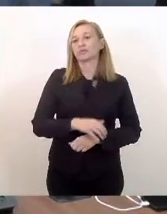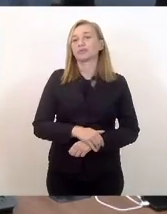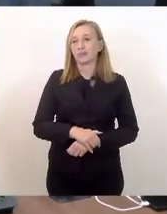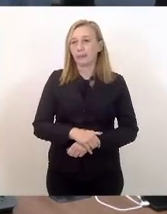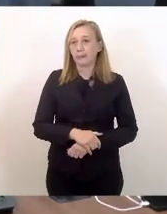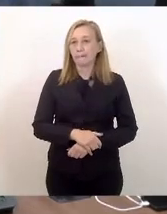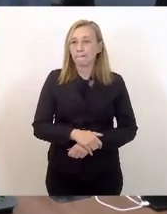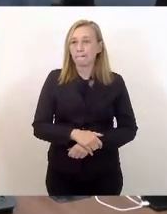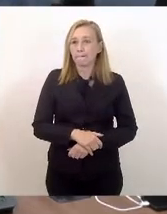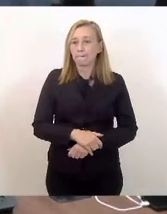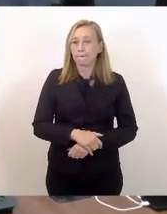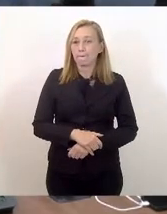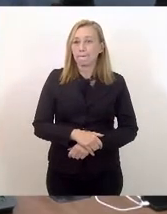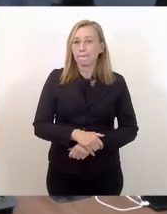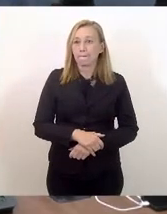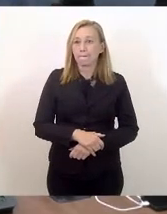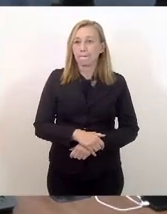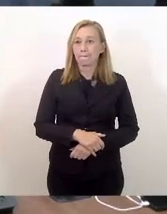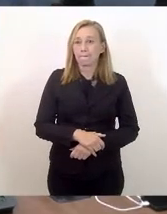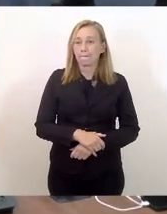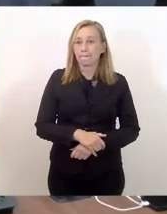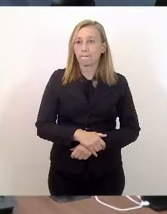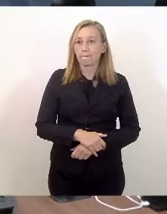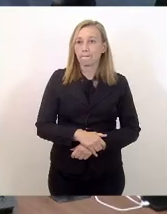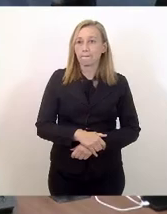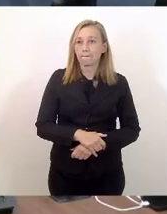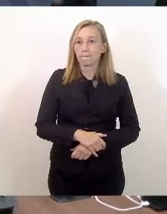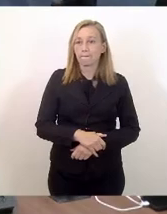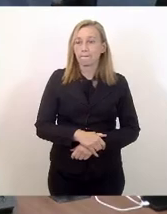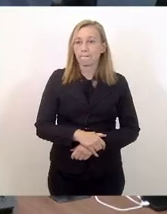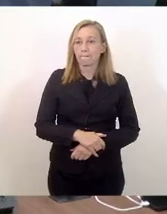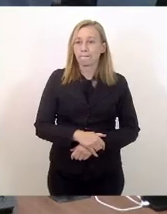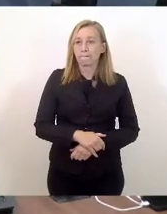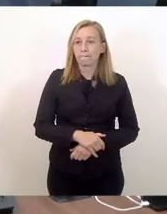intolerância, ter um abraço